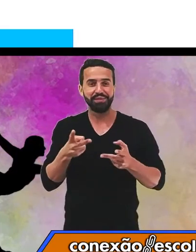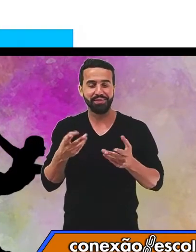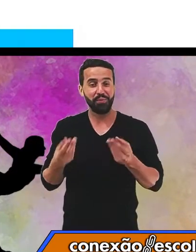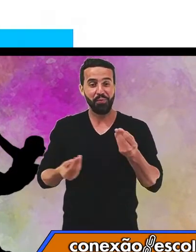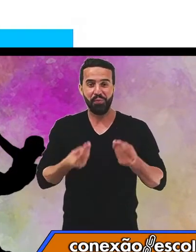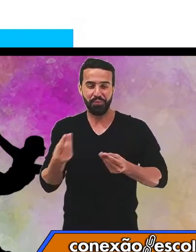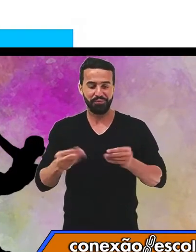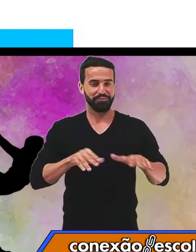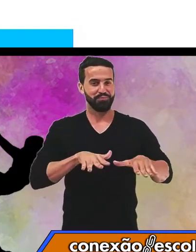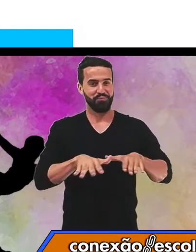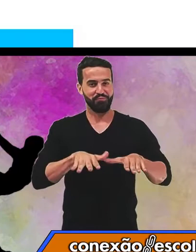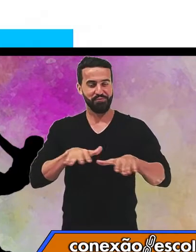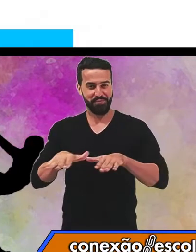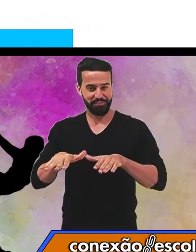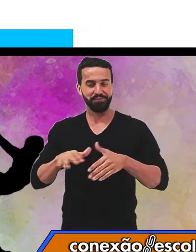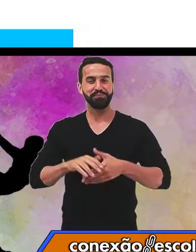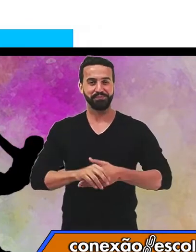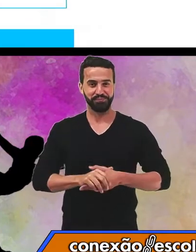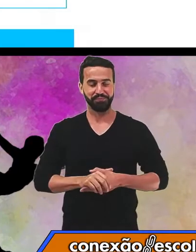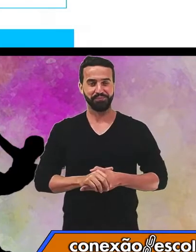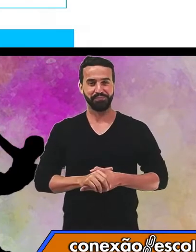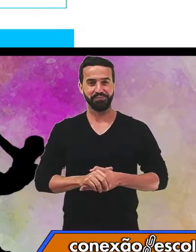desses movimentos, tá certo?